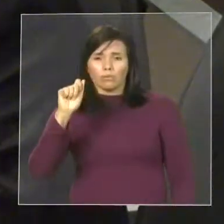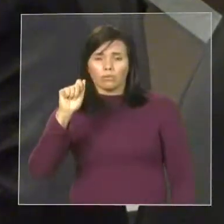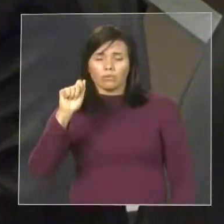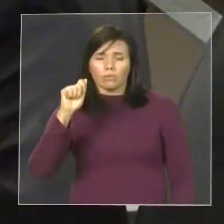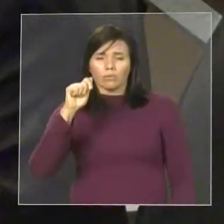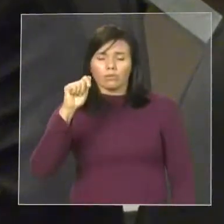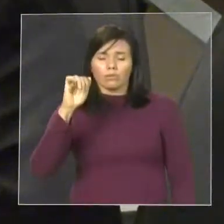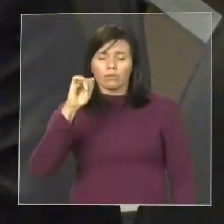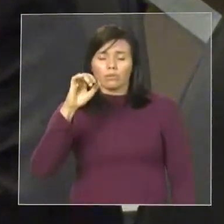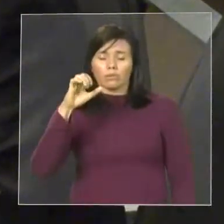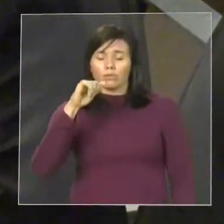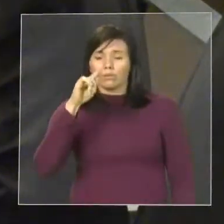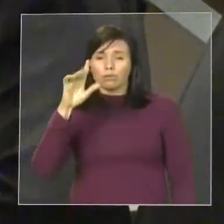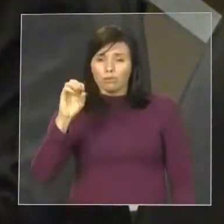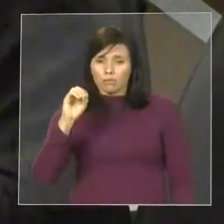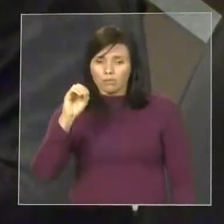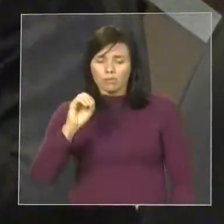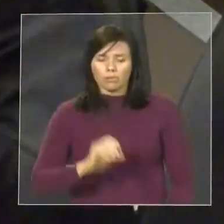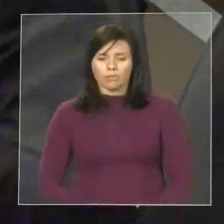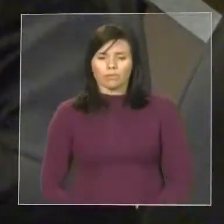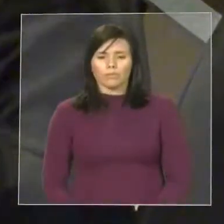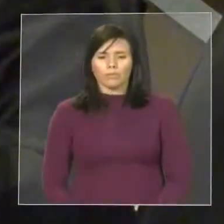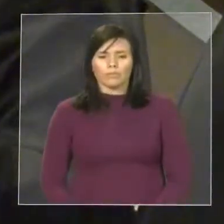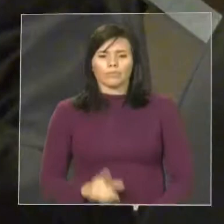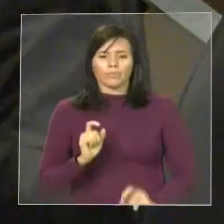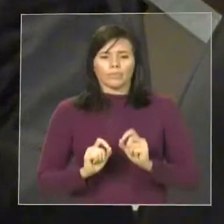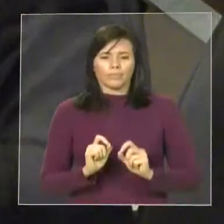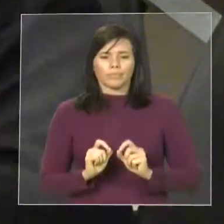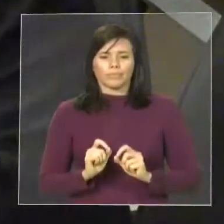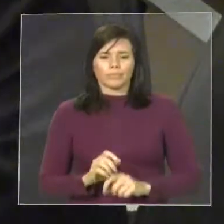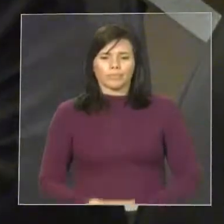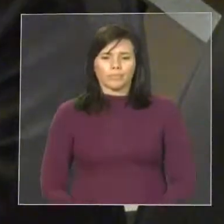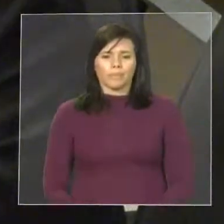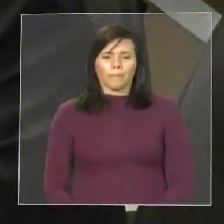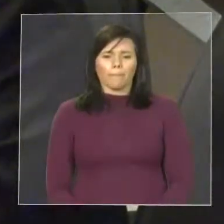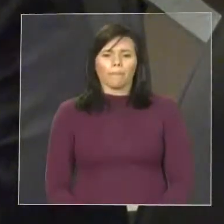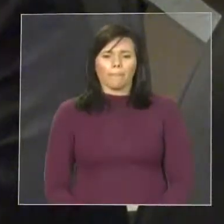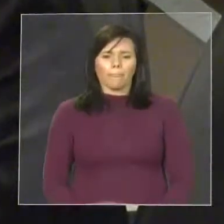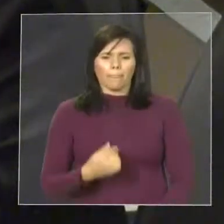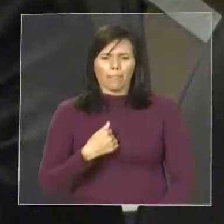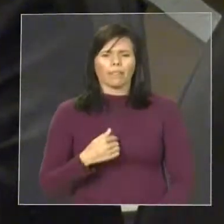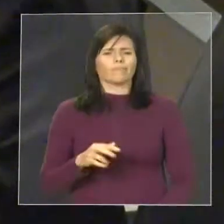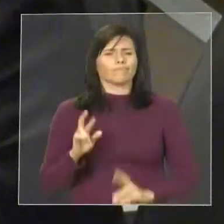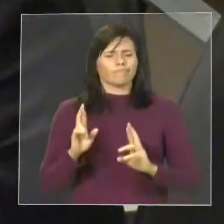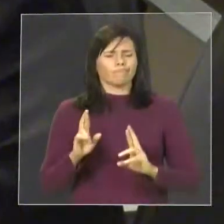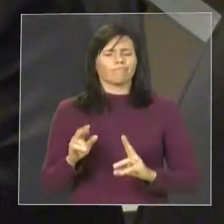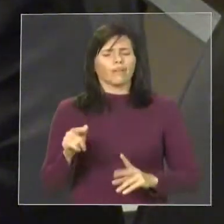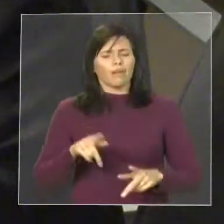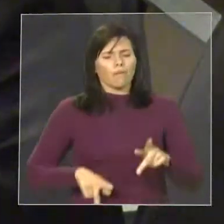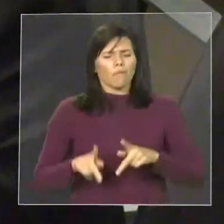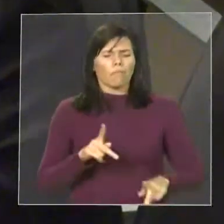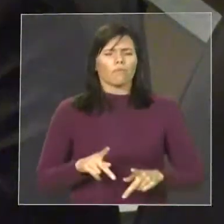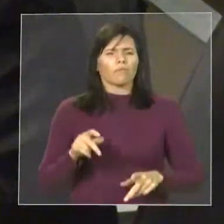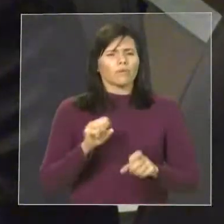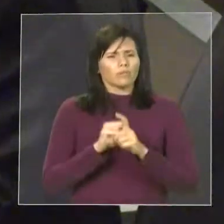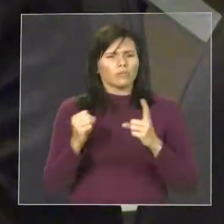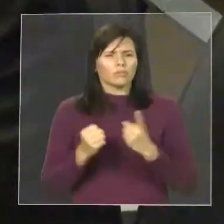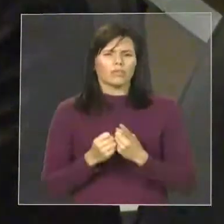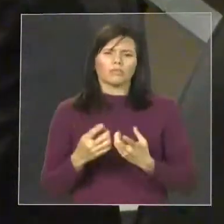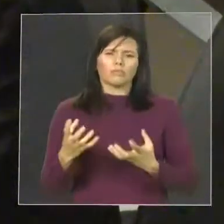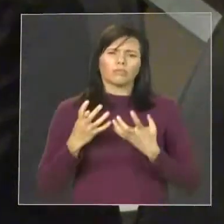população se debruça sobre o tema e aguardava ansiosamente uma resposta da classe política, que infelizmente foi